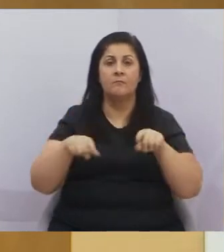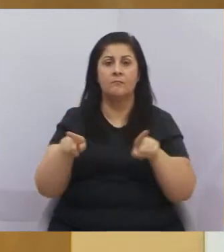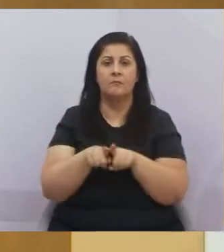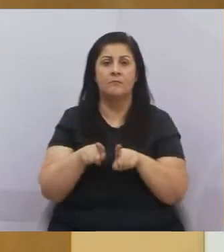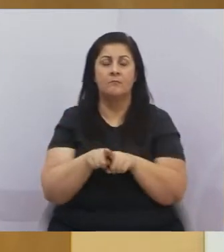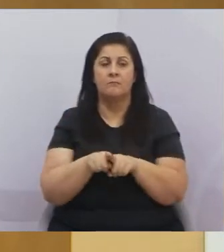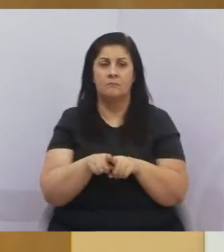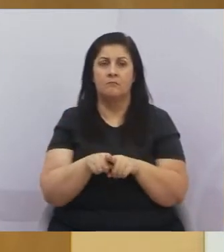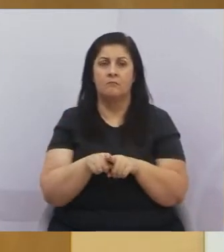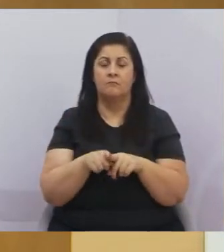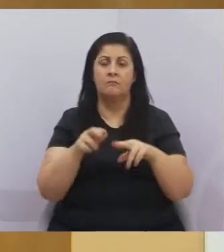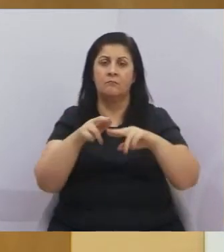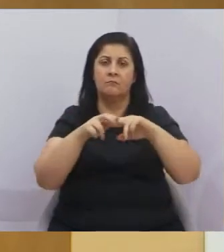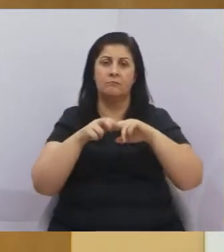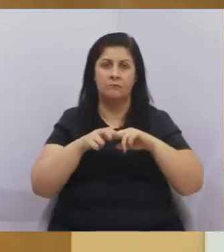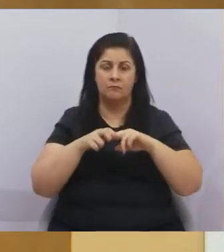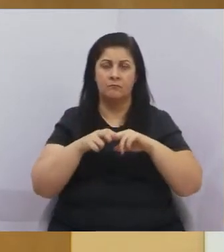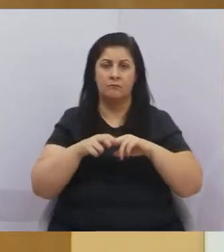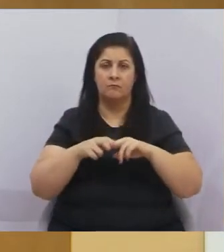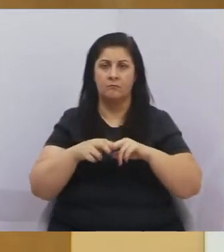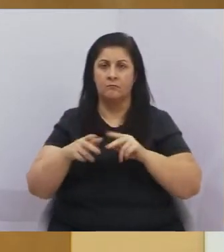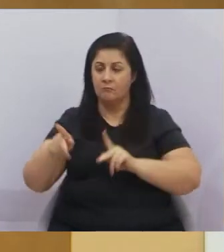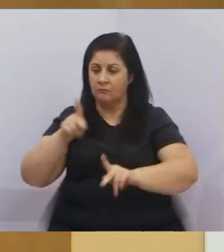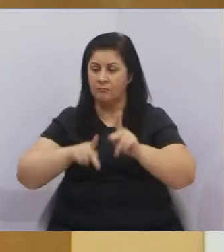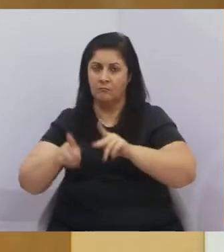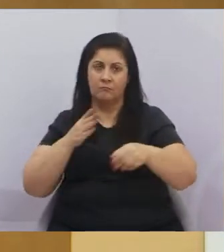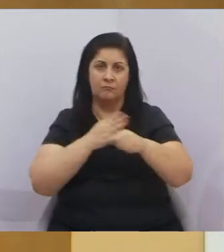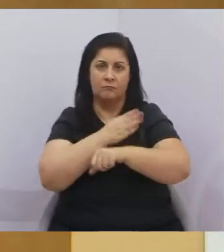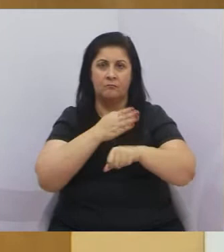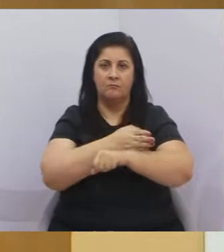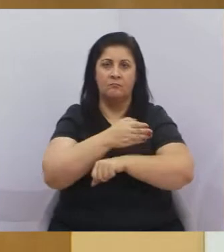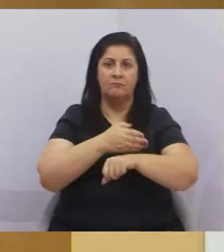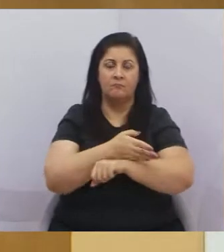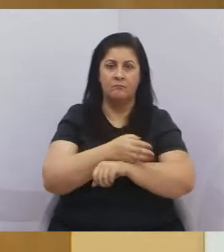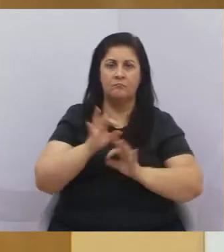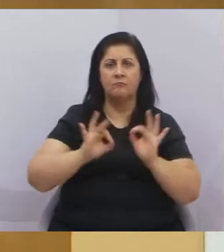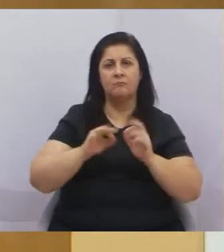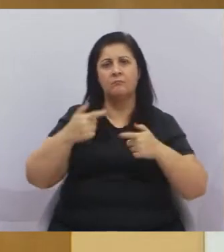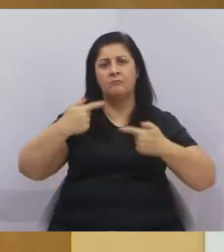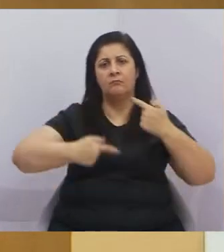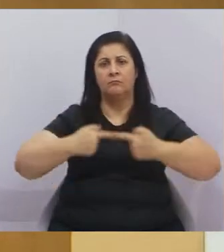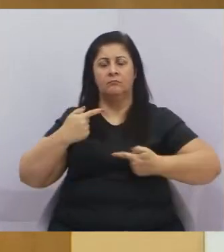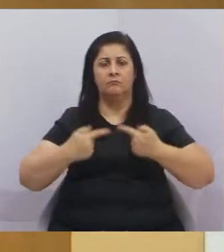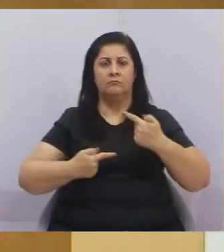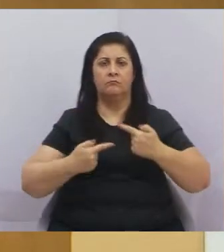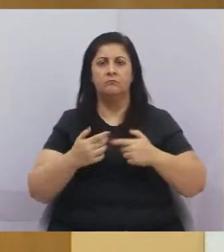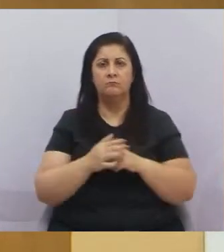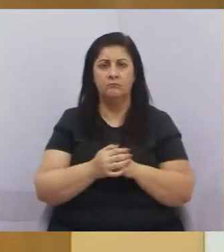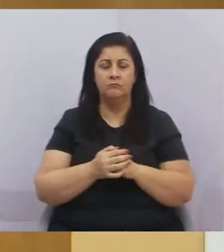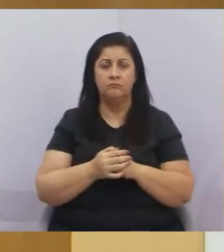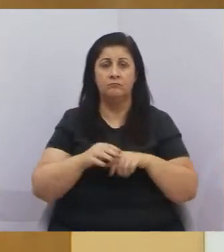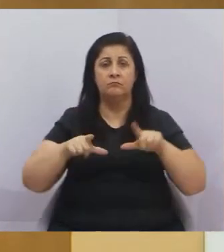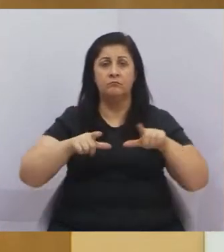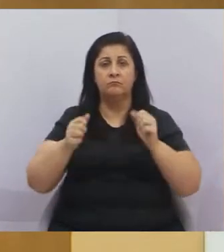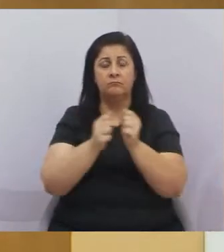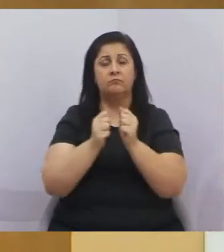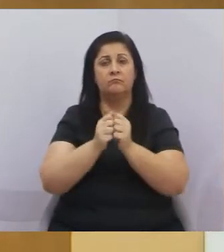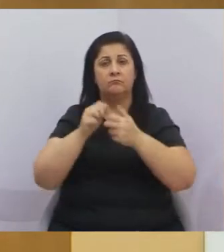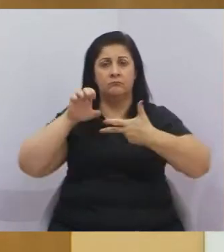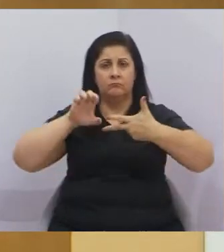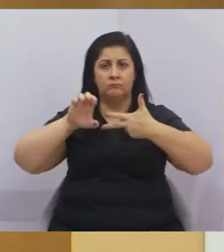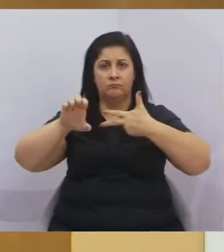pois será um instrumento de participação popular para formular políticas, decidir e atuar junto ao Poder